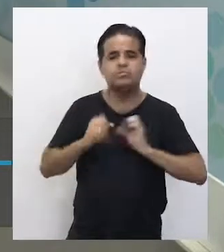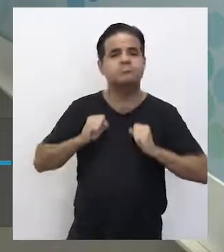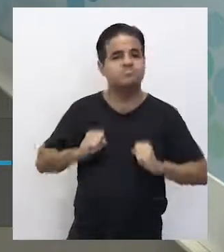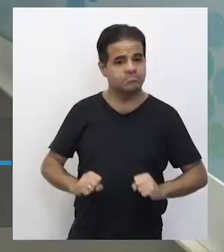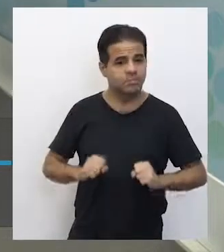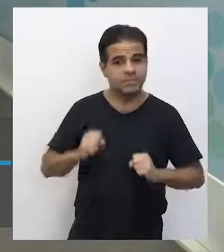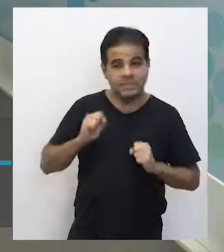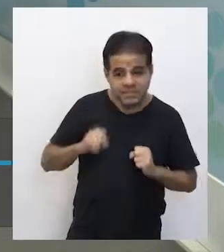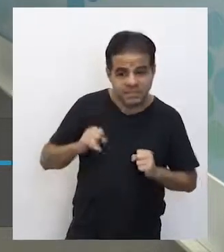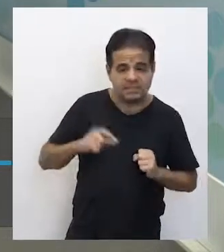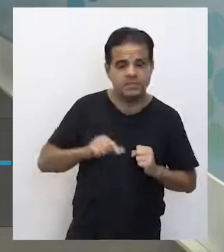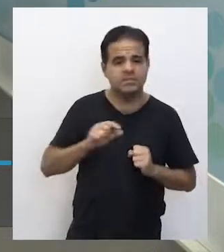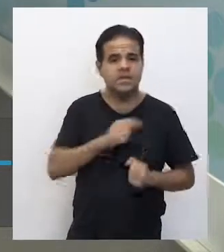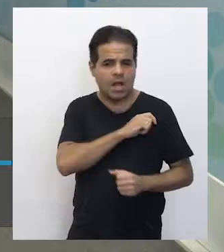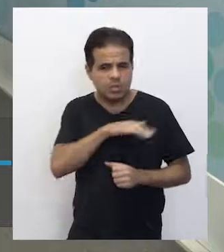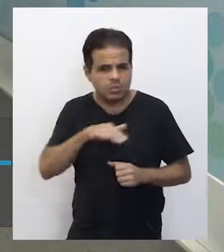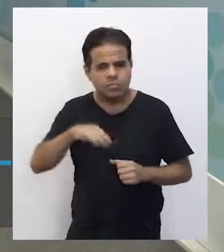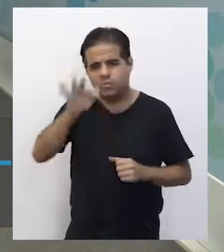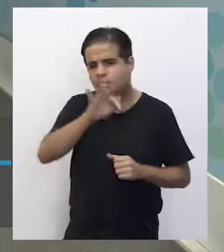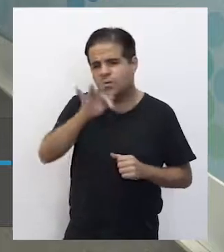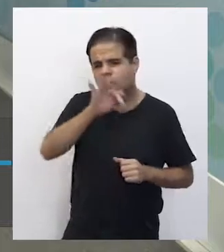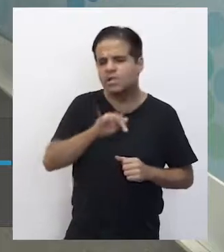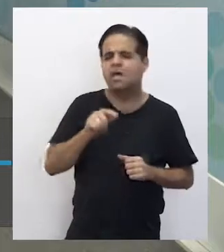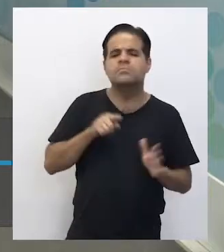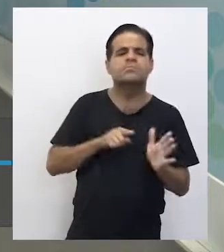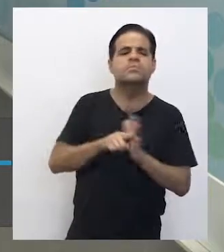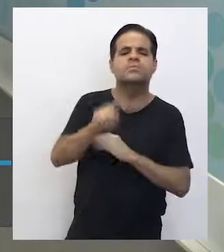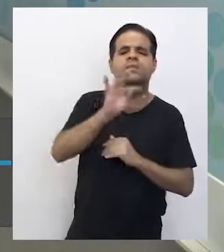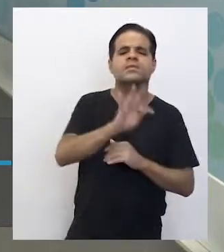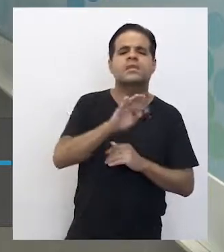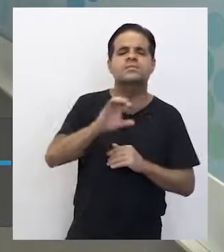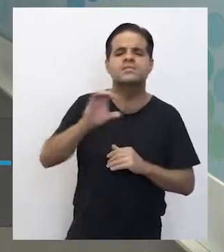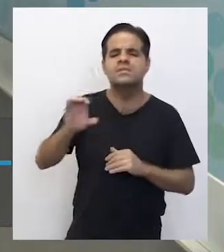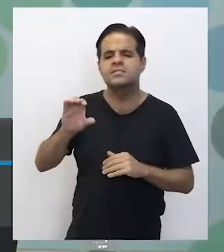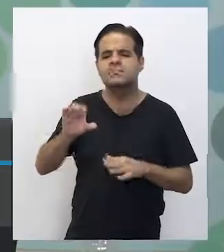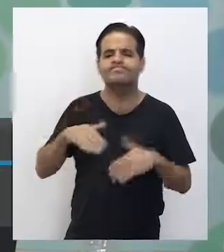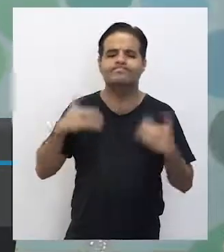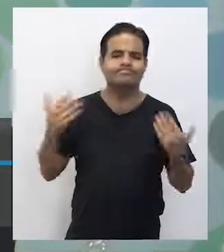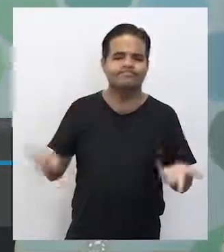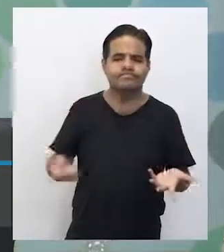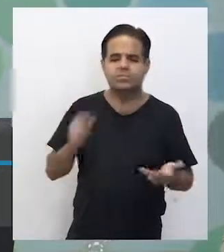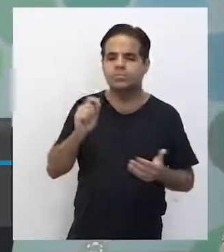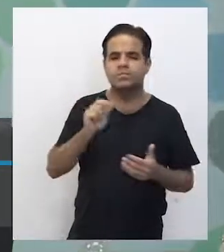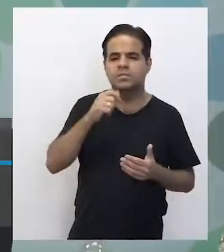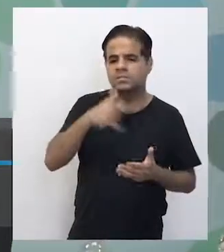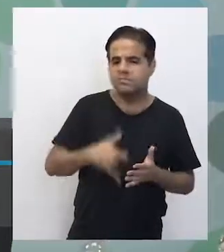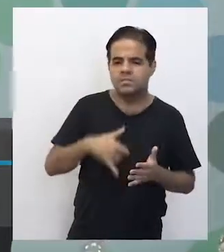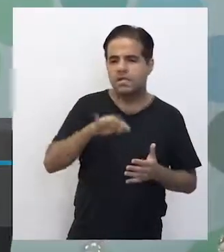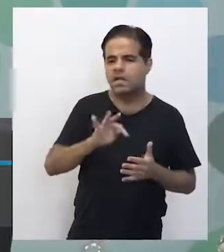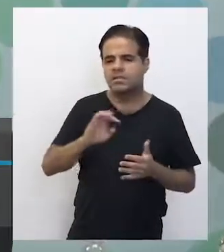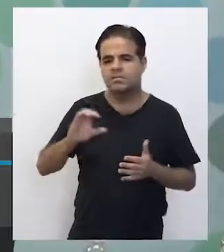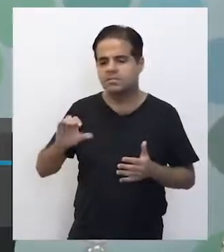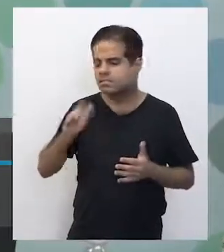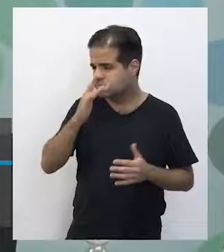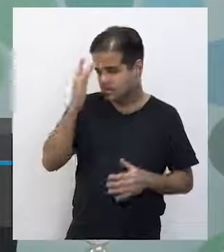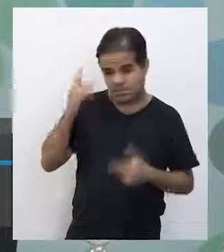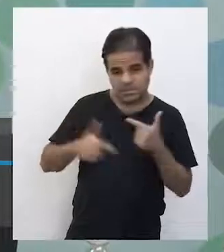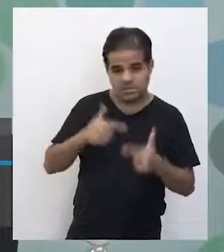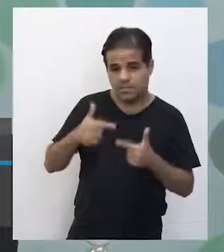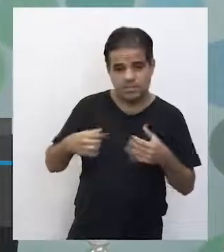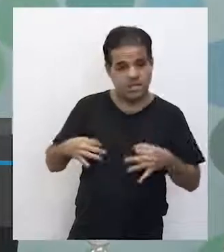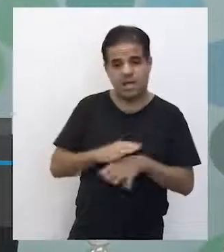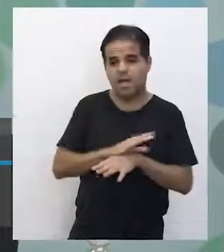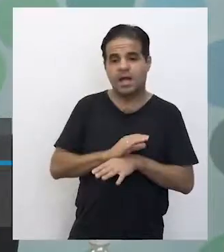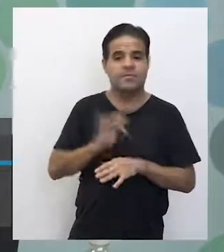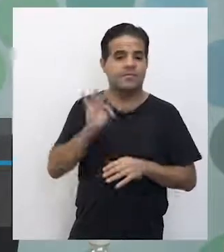tiver irmãos na faculdade, perguntem para eles o que é um TCC, né? Porque o TCC o que é? Aquele trabalho que você tem que escrever quando você termina a